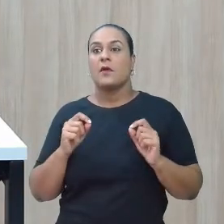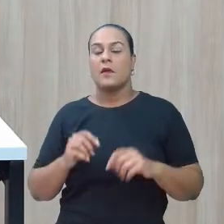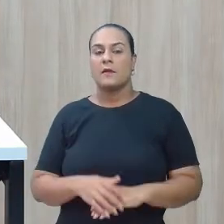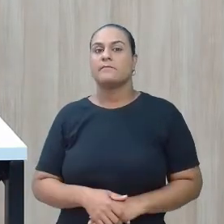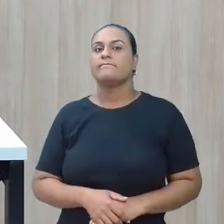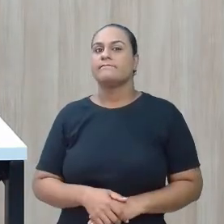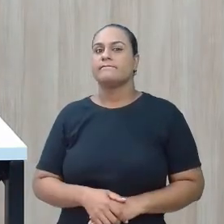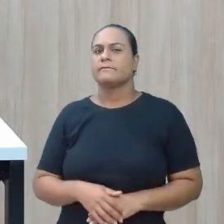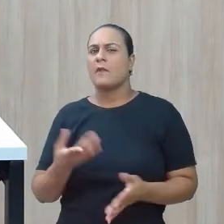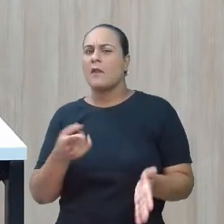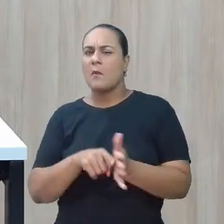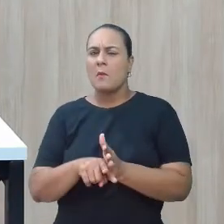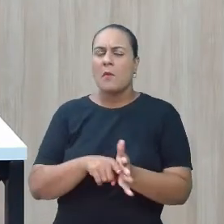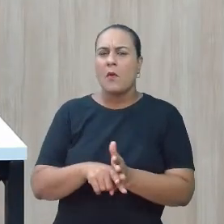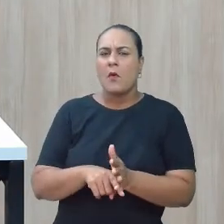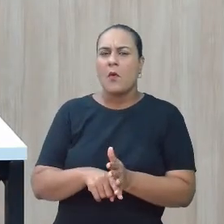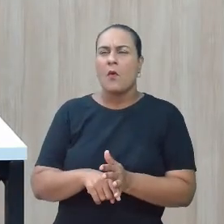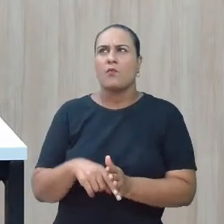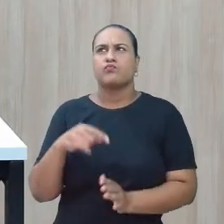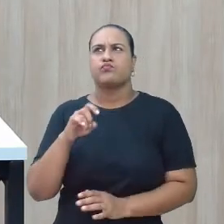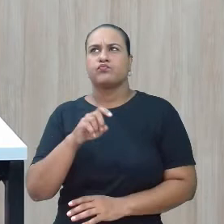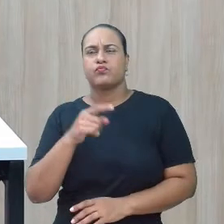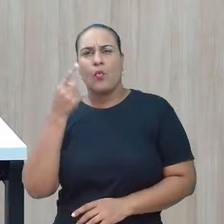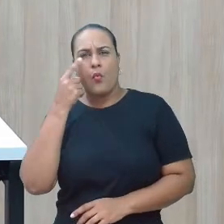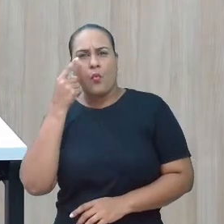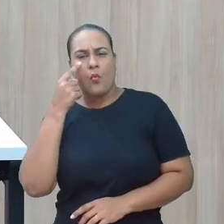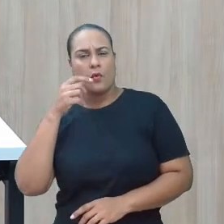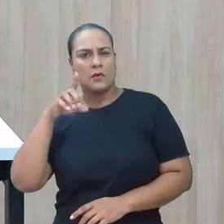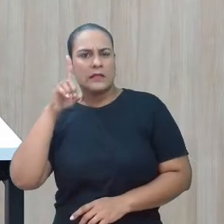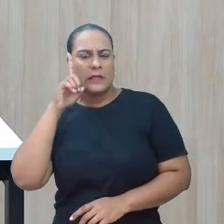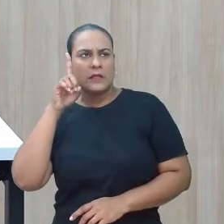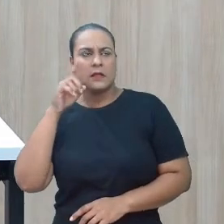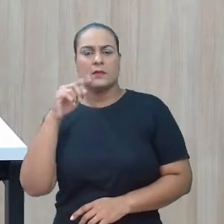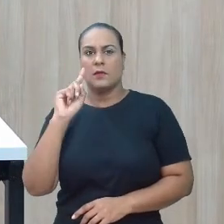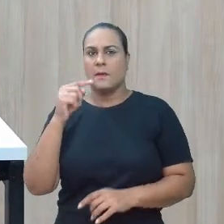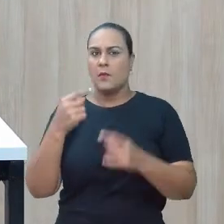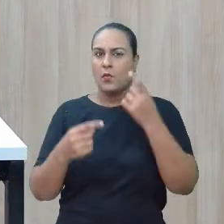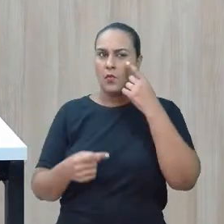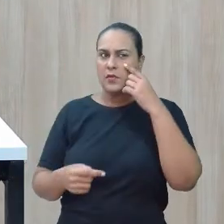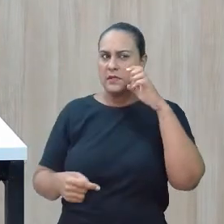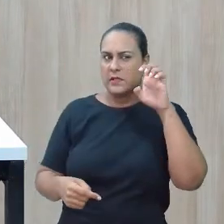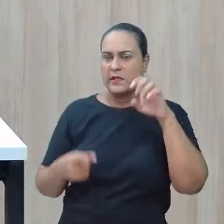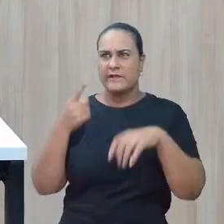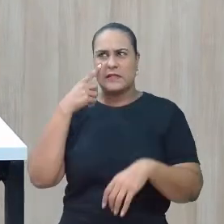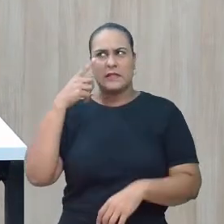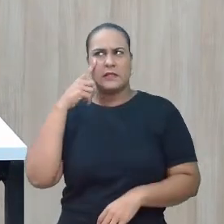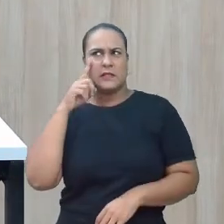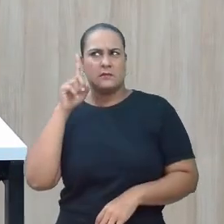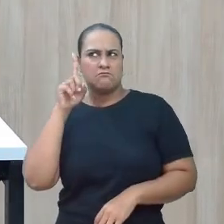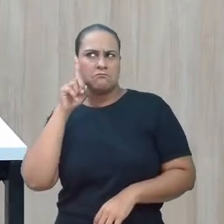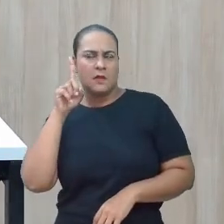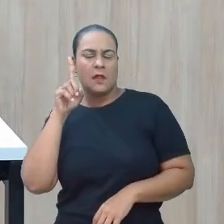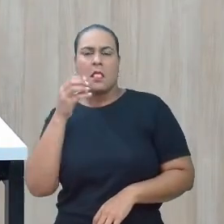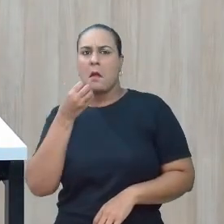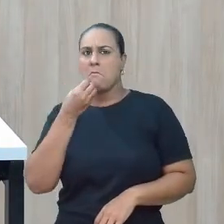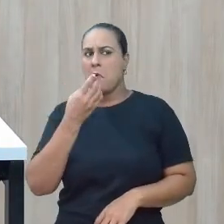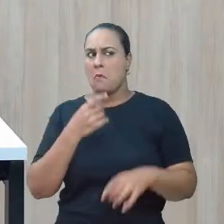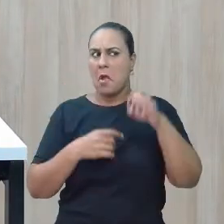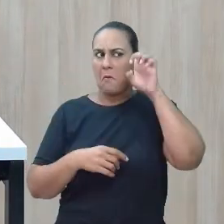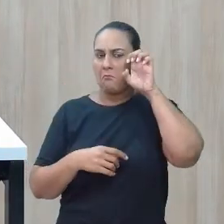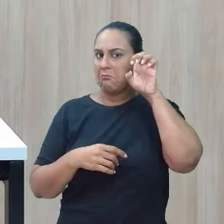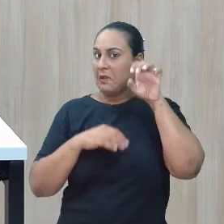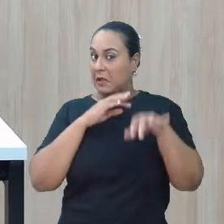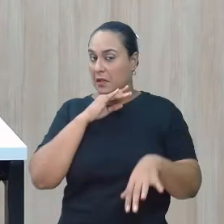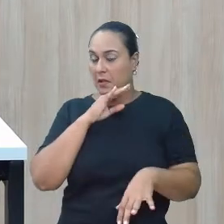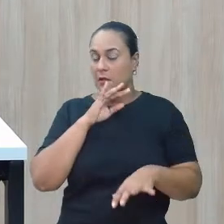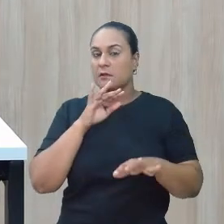olho direito, depois o olho esquerdo. Às vezes o olho direito está bom e o olho esquerdo não. Nós vamos ver na hora de estudar os problemas